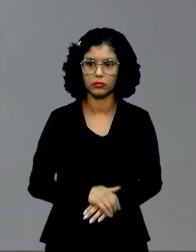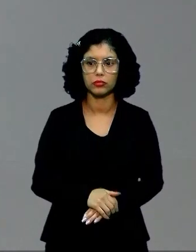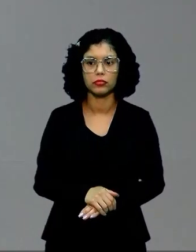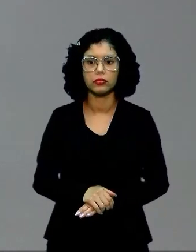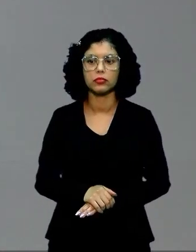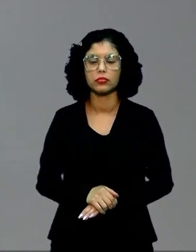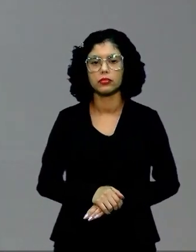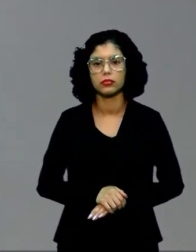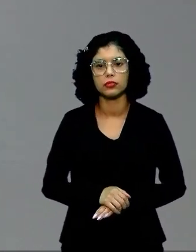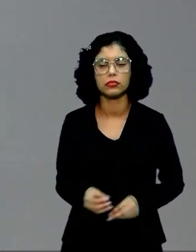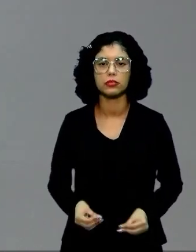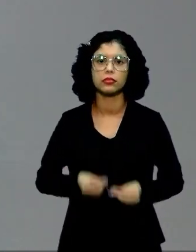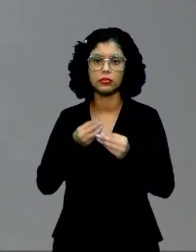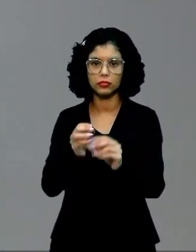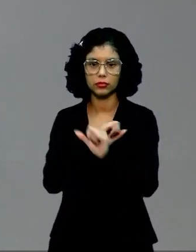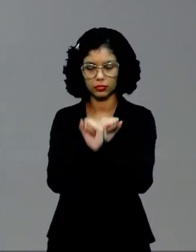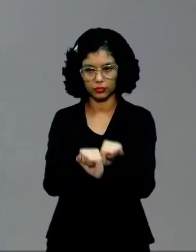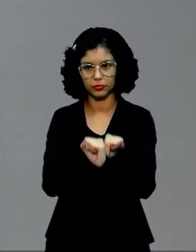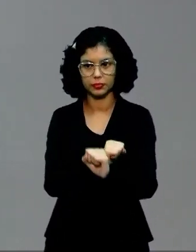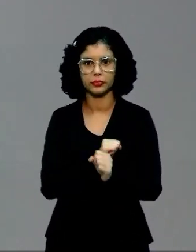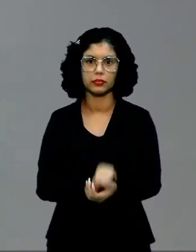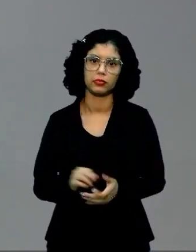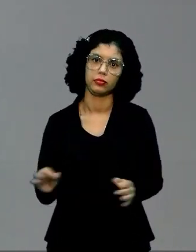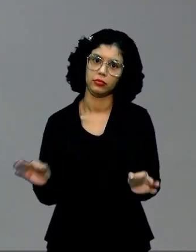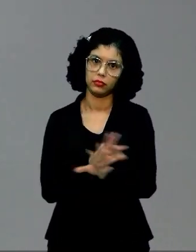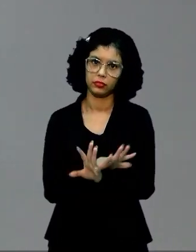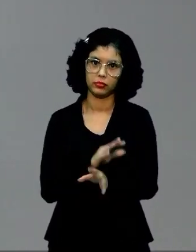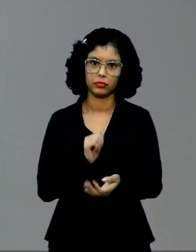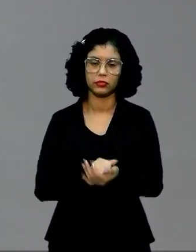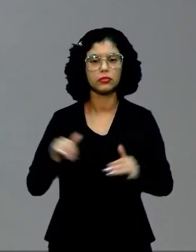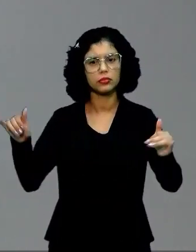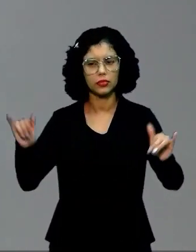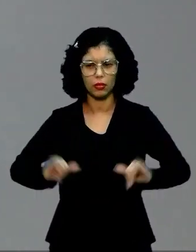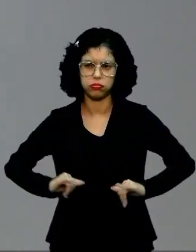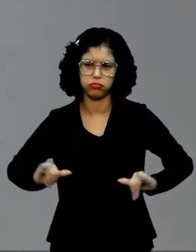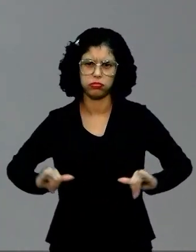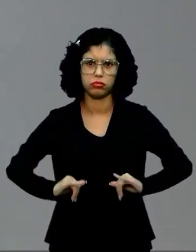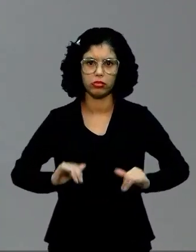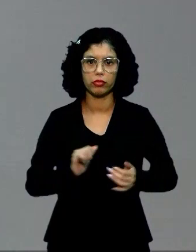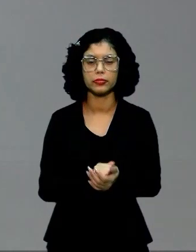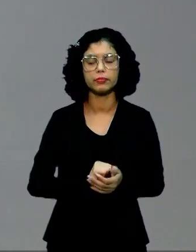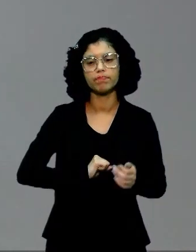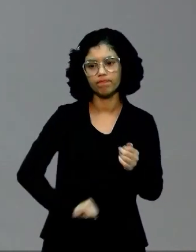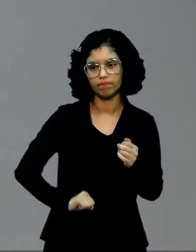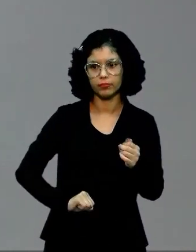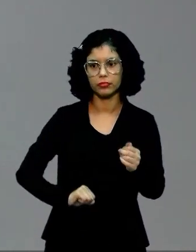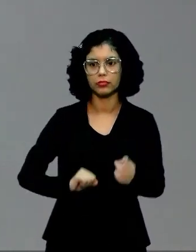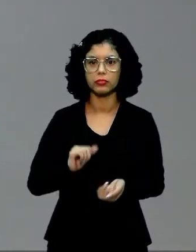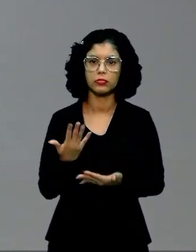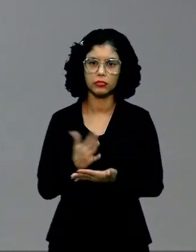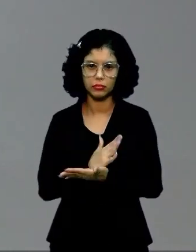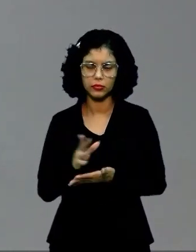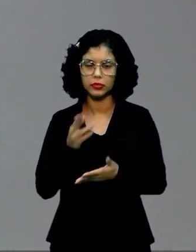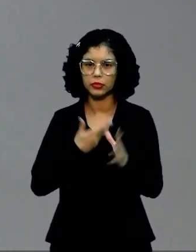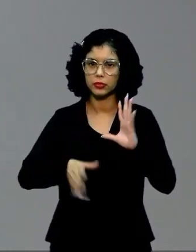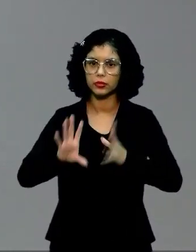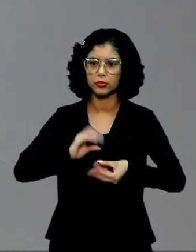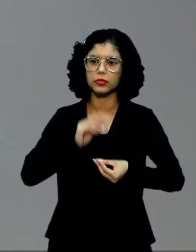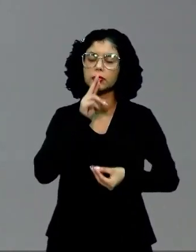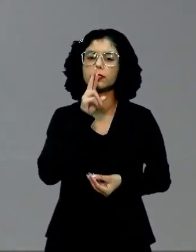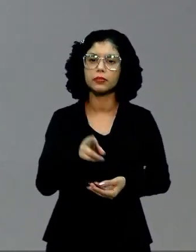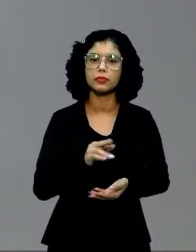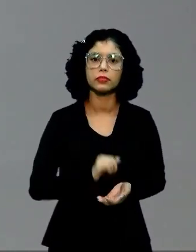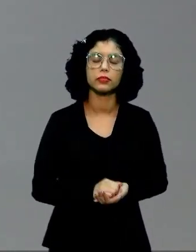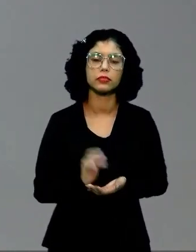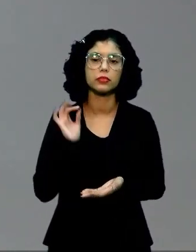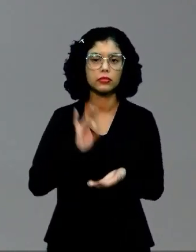ele vai lá, entrega a escrava e ela acaba por sofrer um aborto. Então é mais ou menos esse resumo. Na